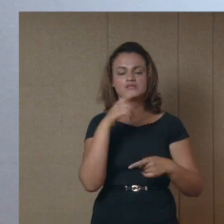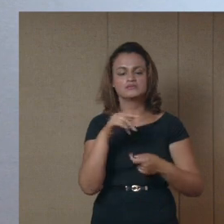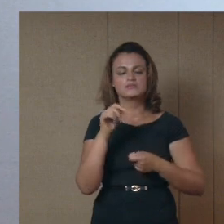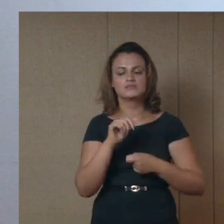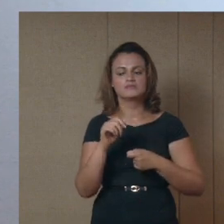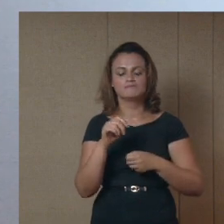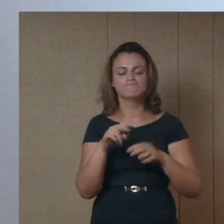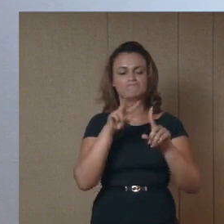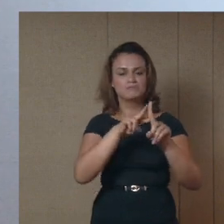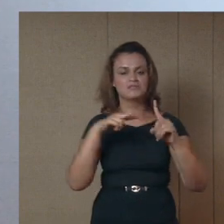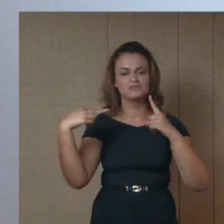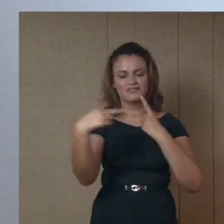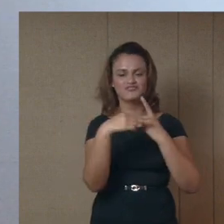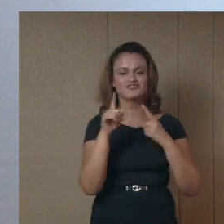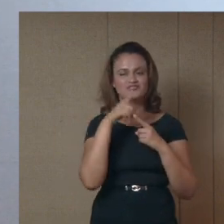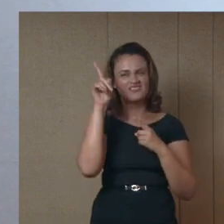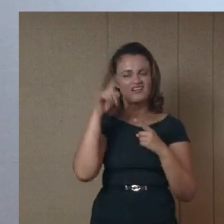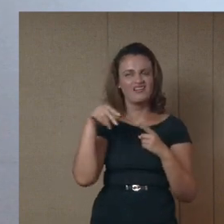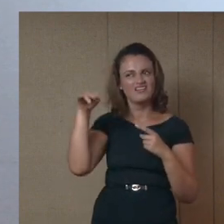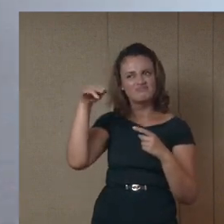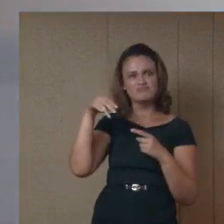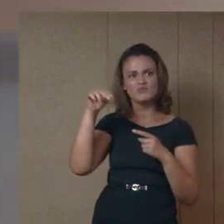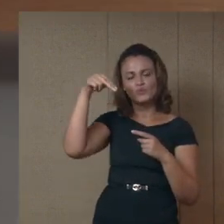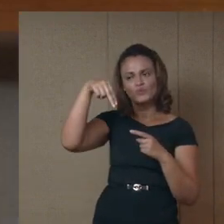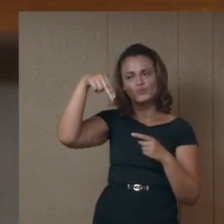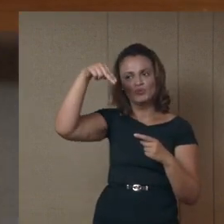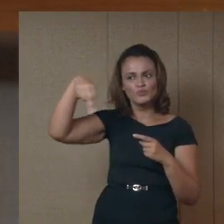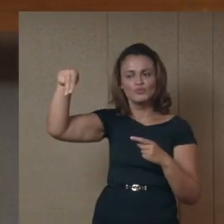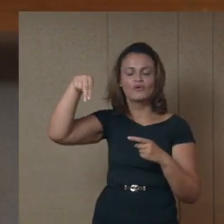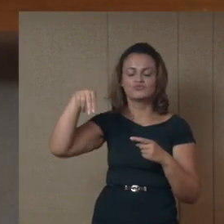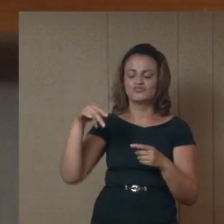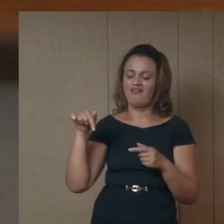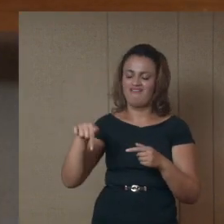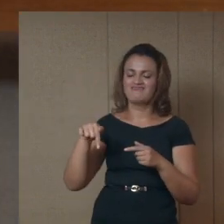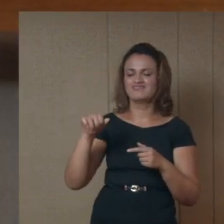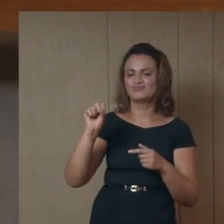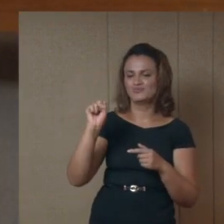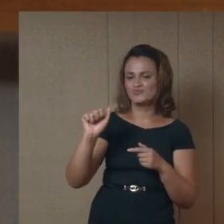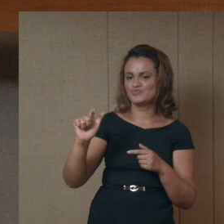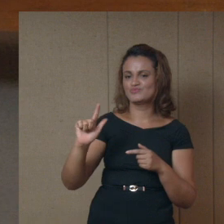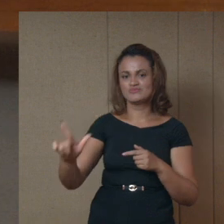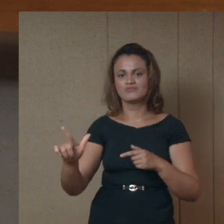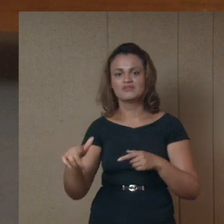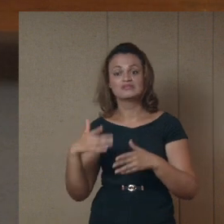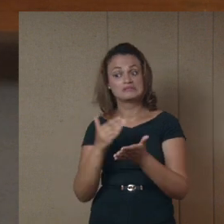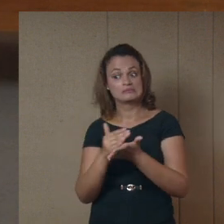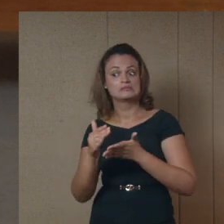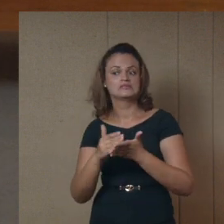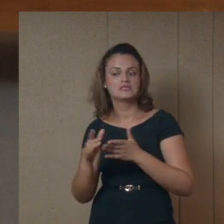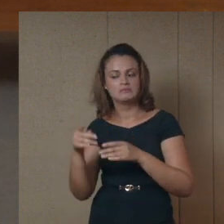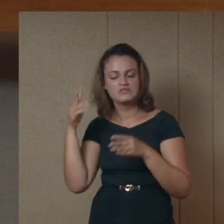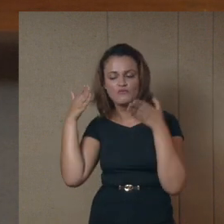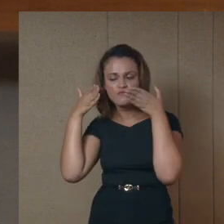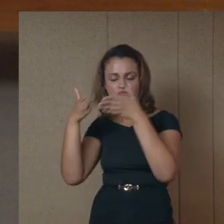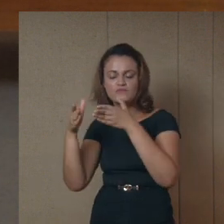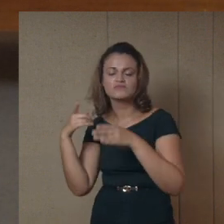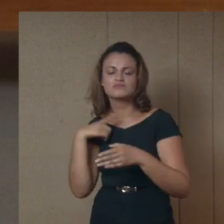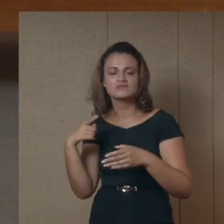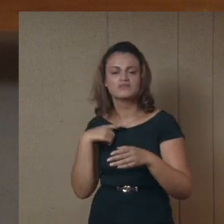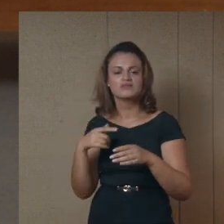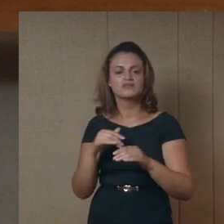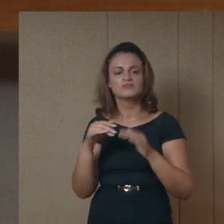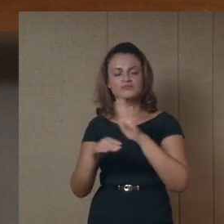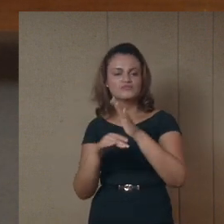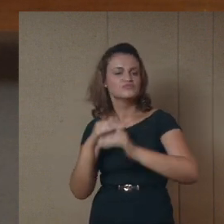perspectivas para a região norte de várias ações acontecendo para a região sul é e thanou também está no nosso foco com as